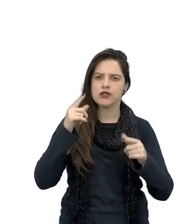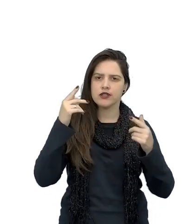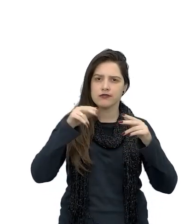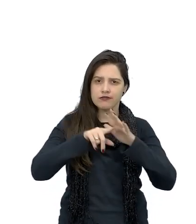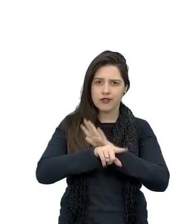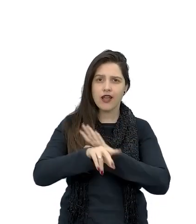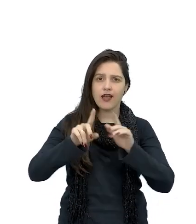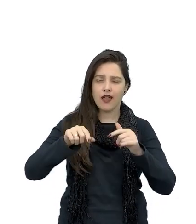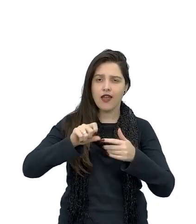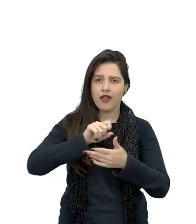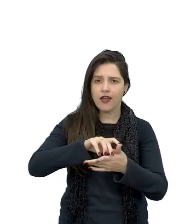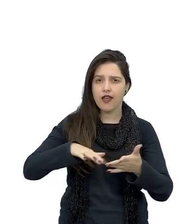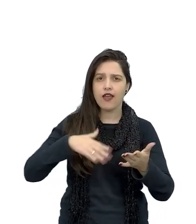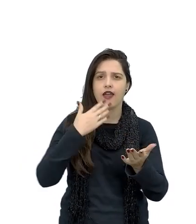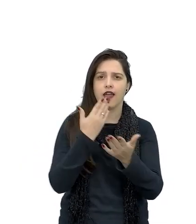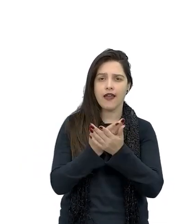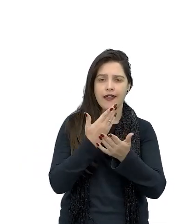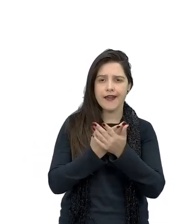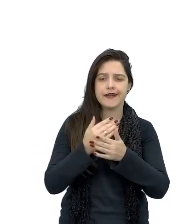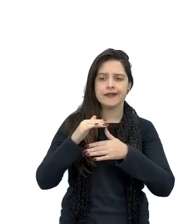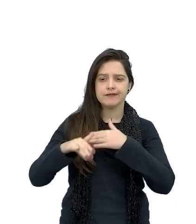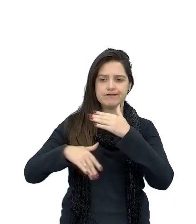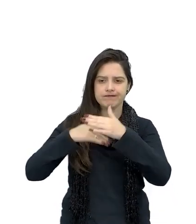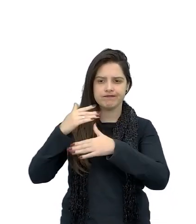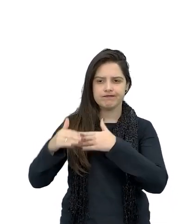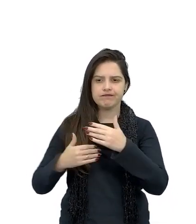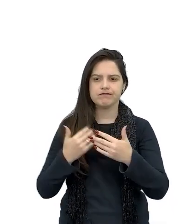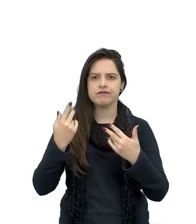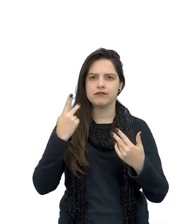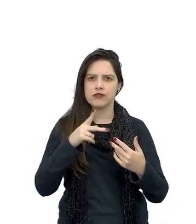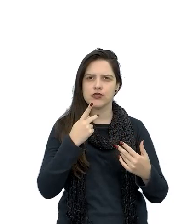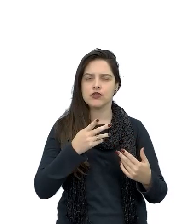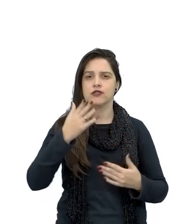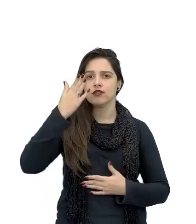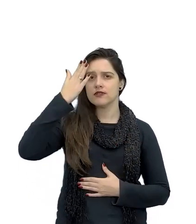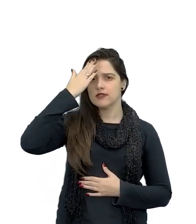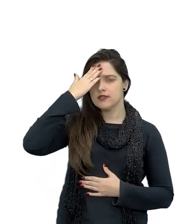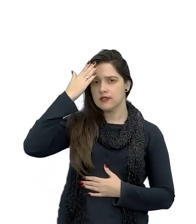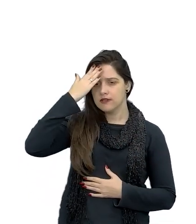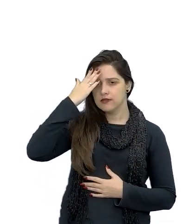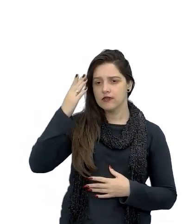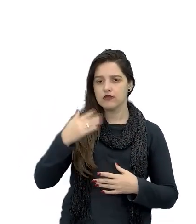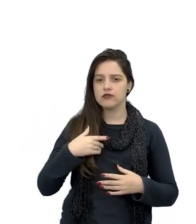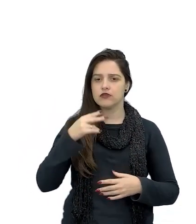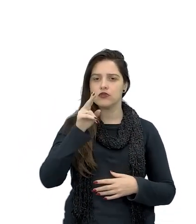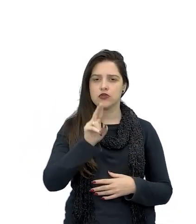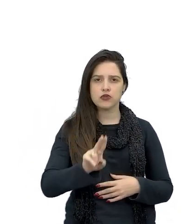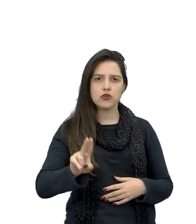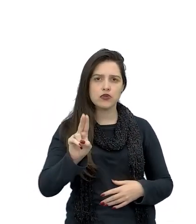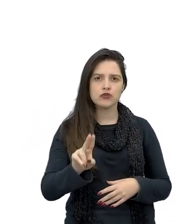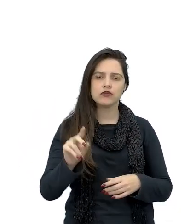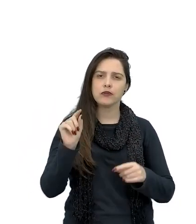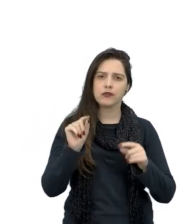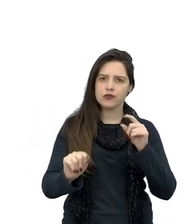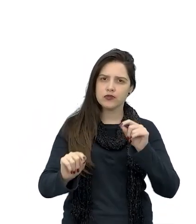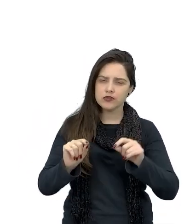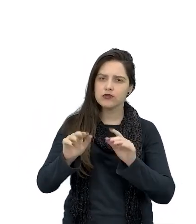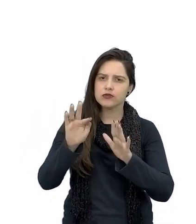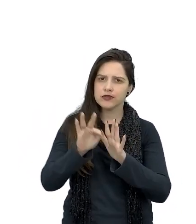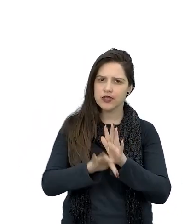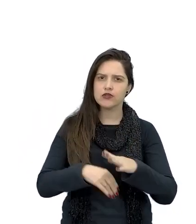nessa atividade os estudantes colocarão em jogo os seus saberes acerca dos usos da pontuação